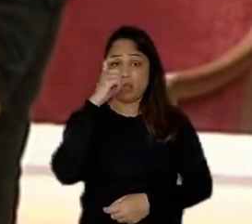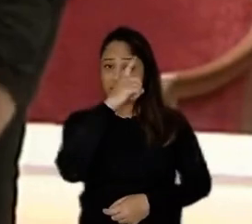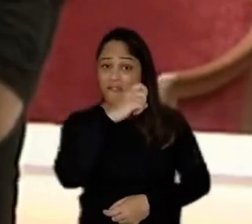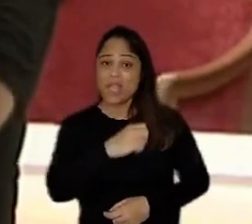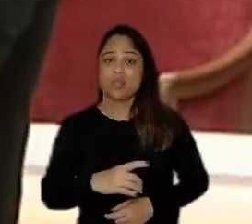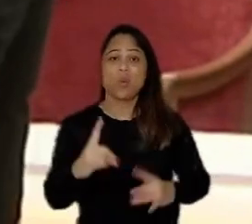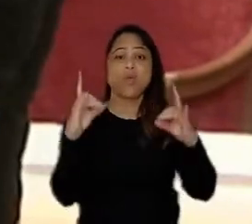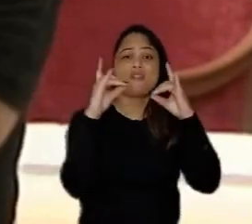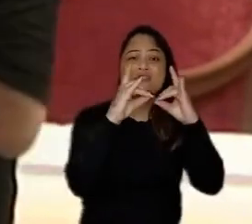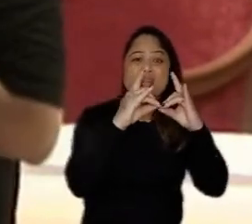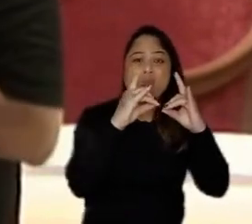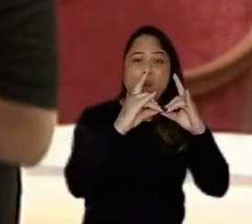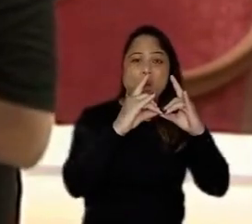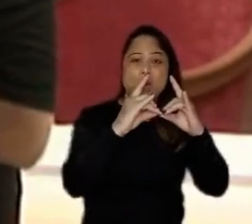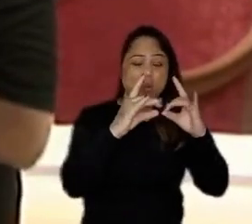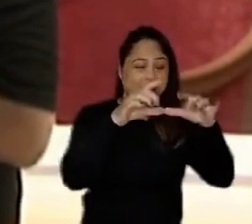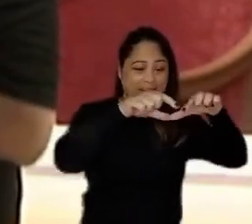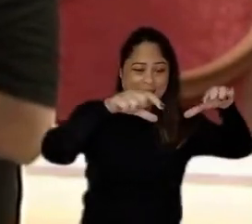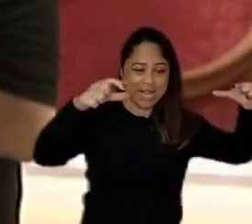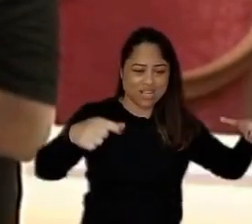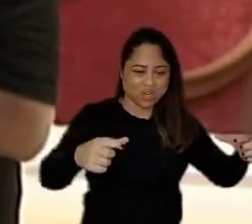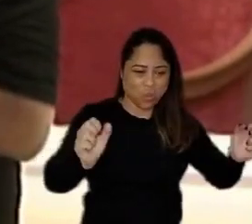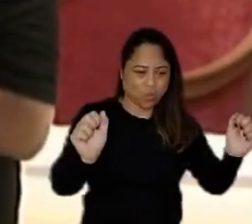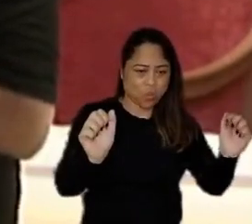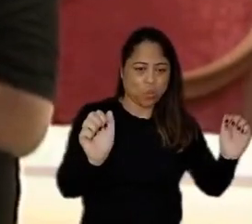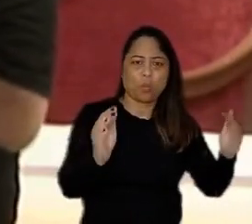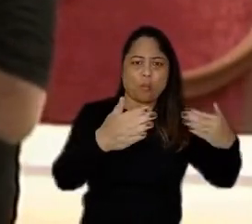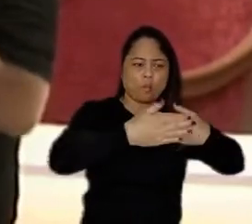um terror do inferno.